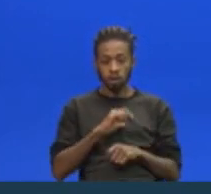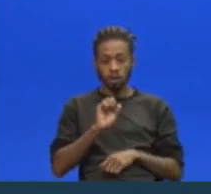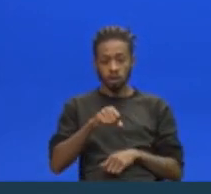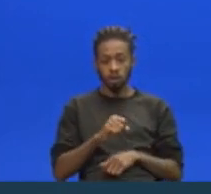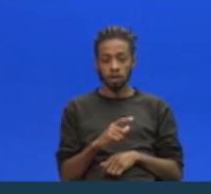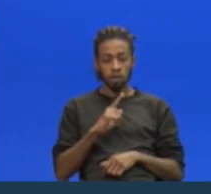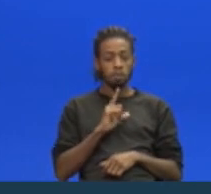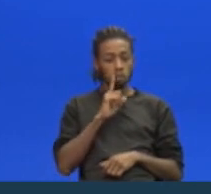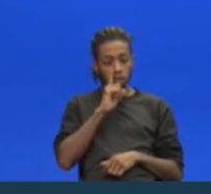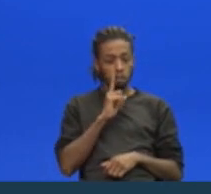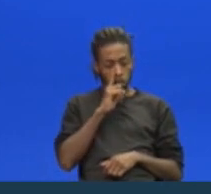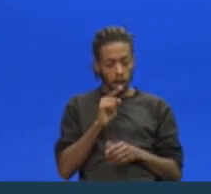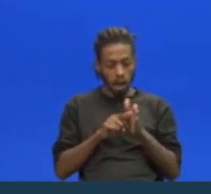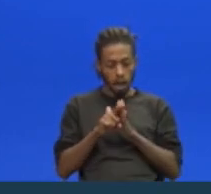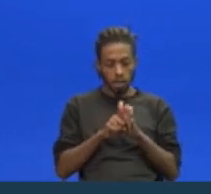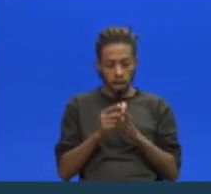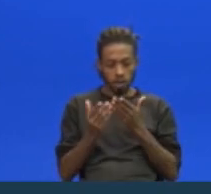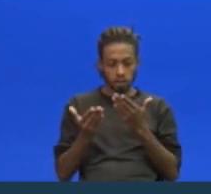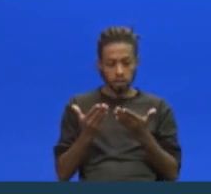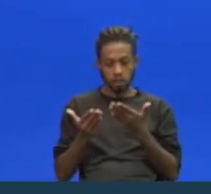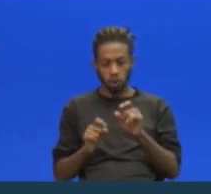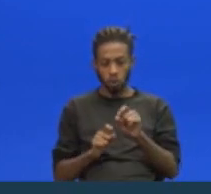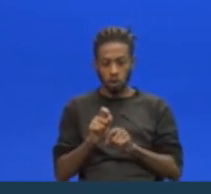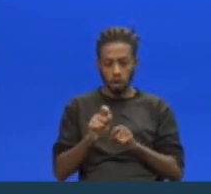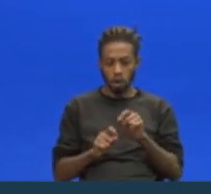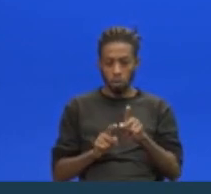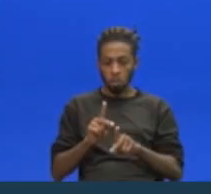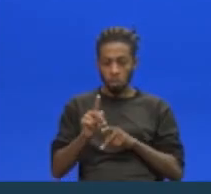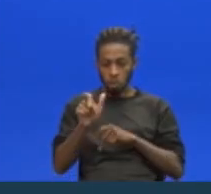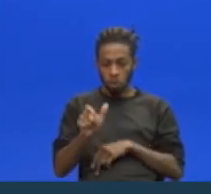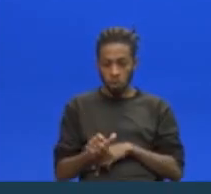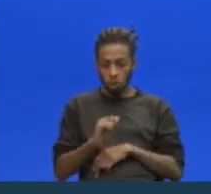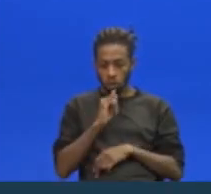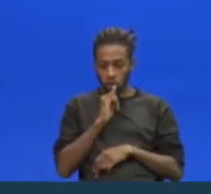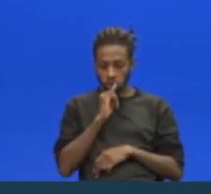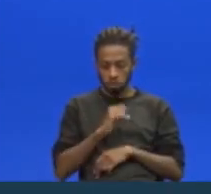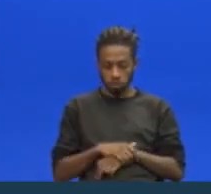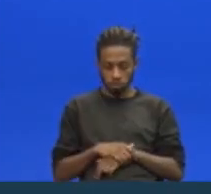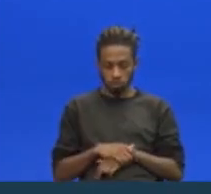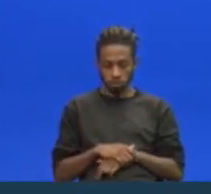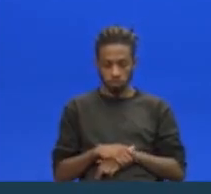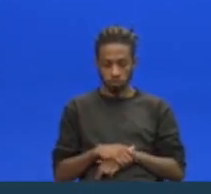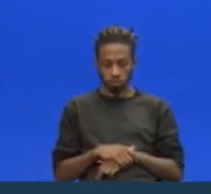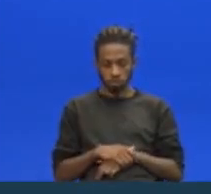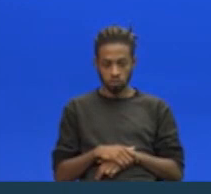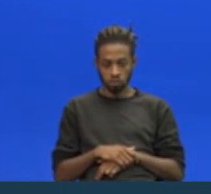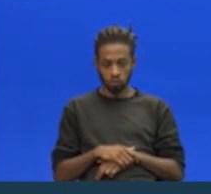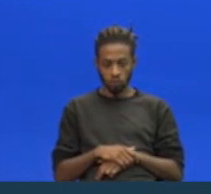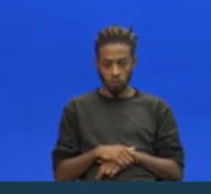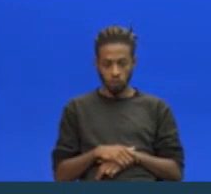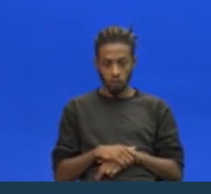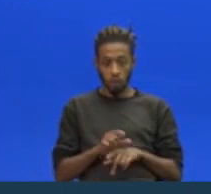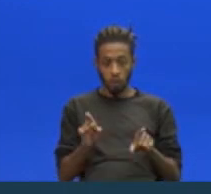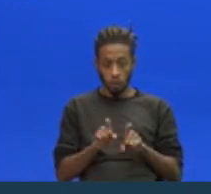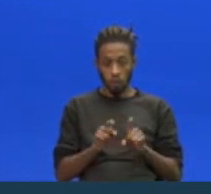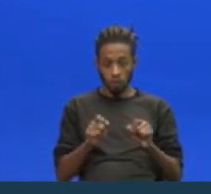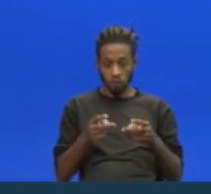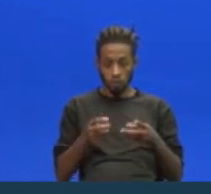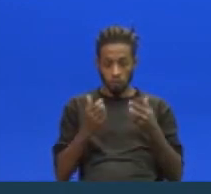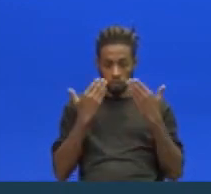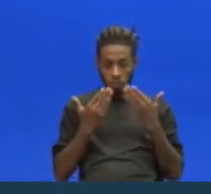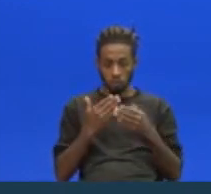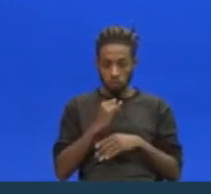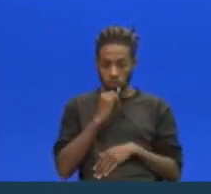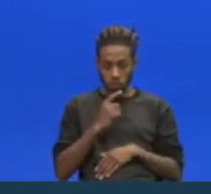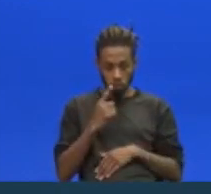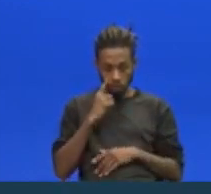isso, analisando-se, né, a população de cada uma dessas localidades, né? No entanto, a gente percebe que mesmo